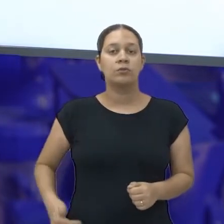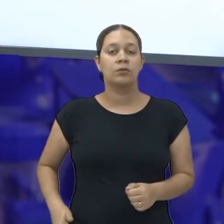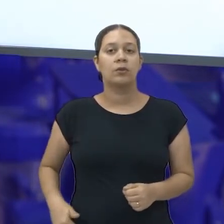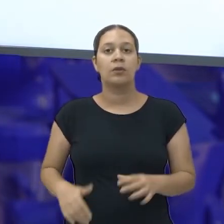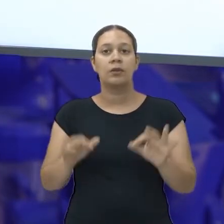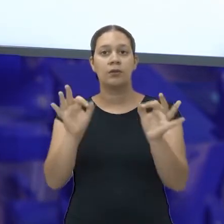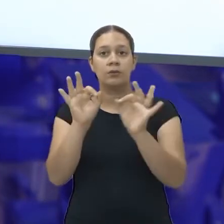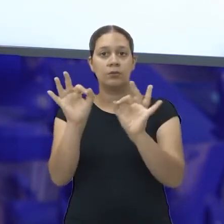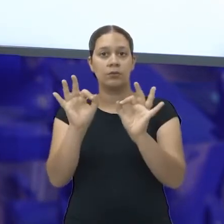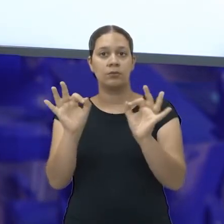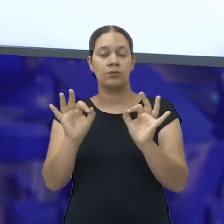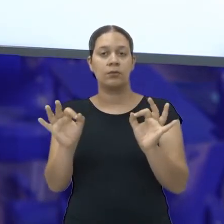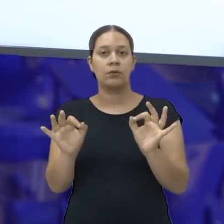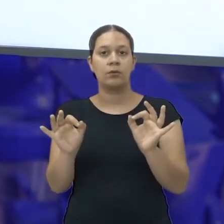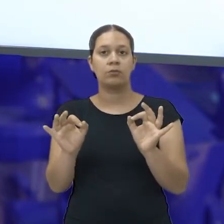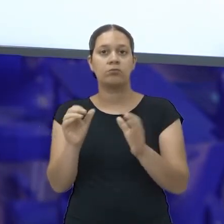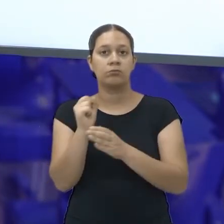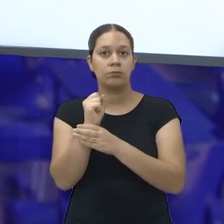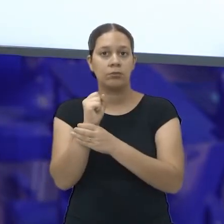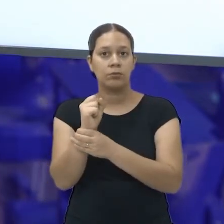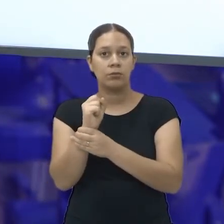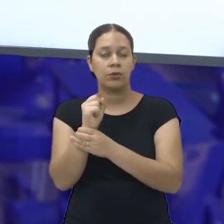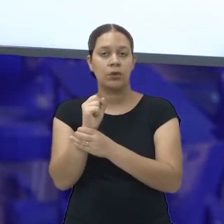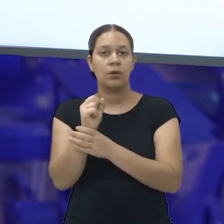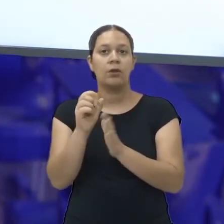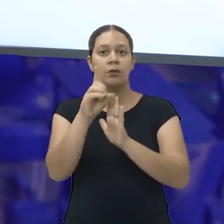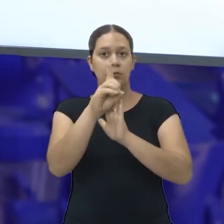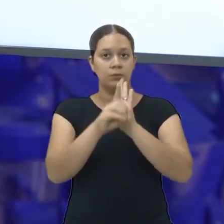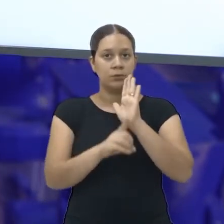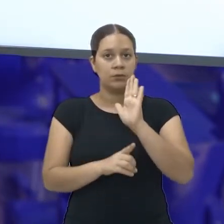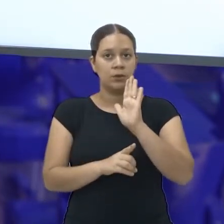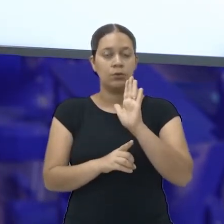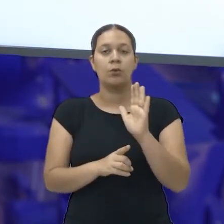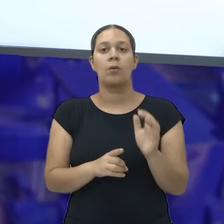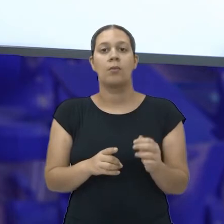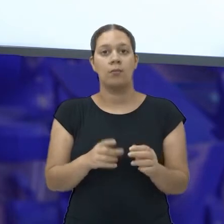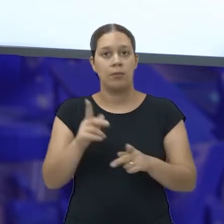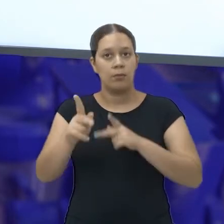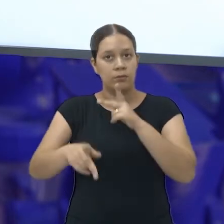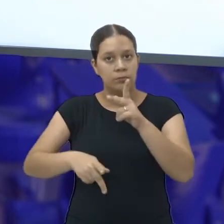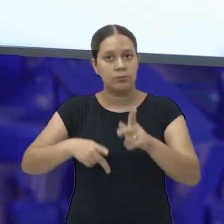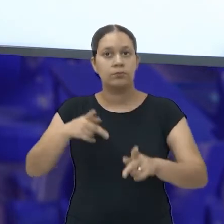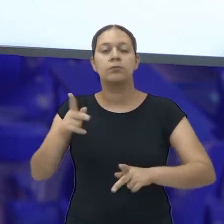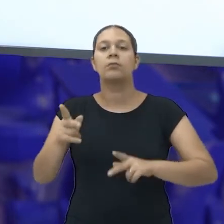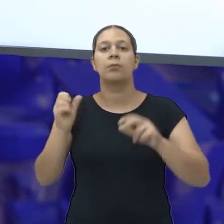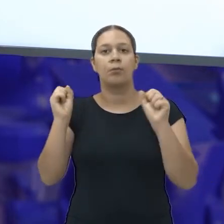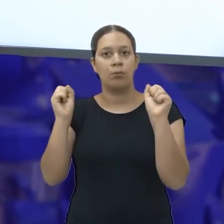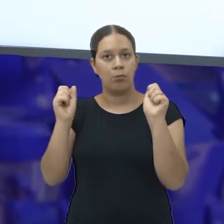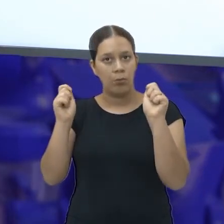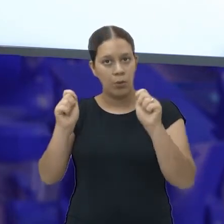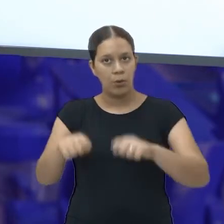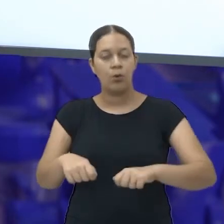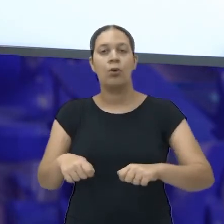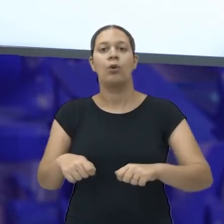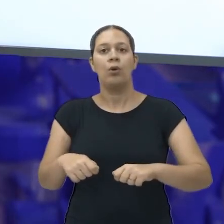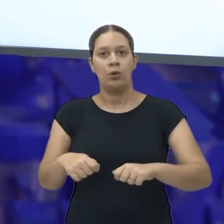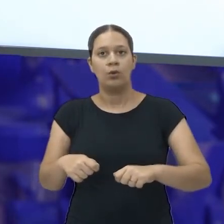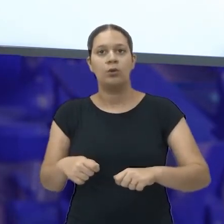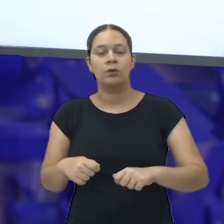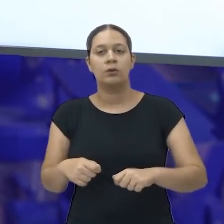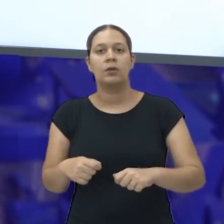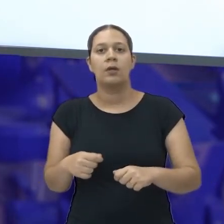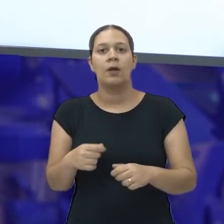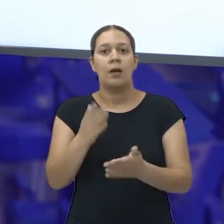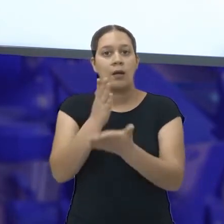não estivesse garantindo esses direitos, o povo tinha o direito de se rebelar, derrubar esse governo